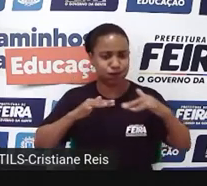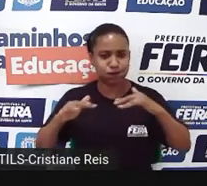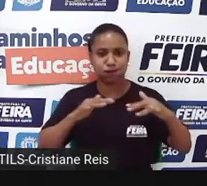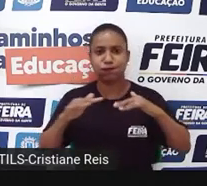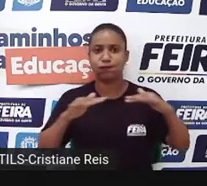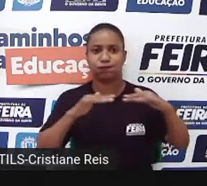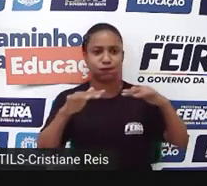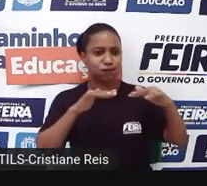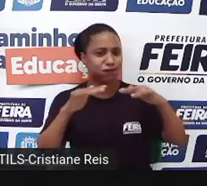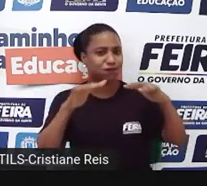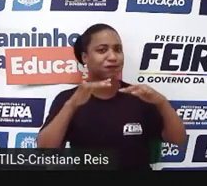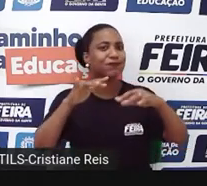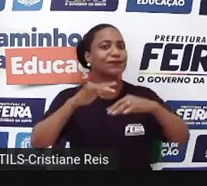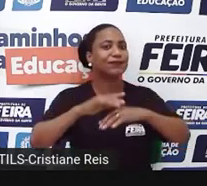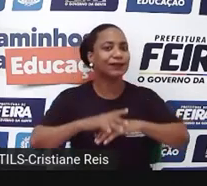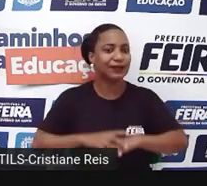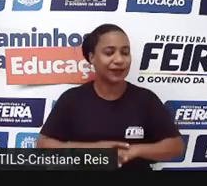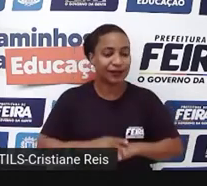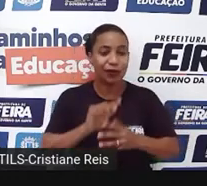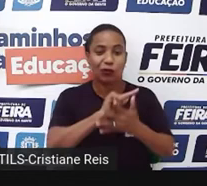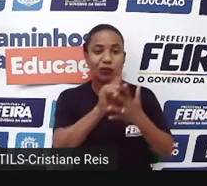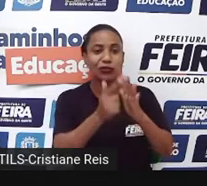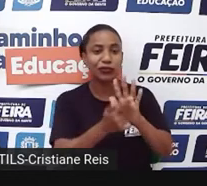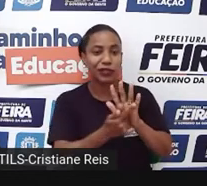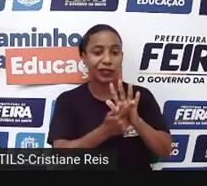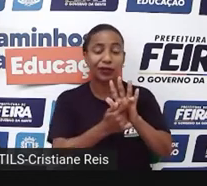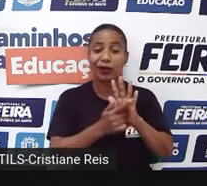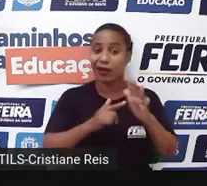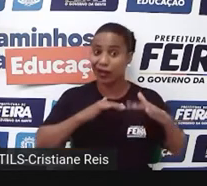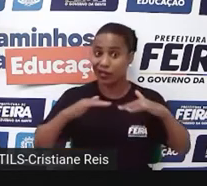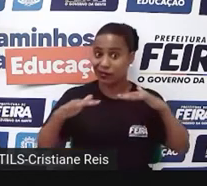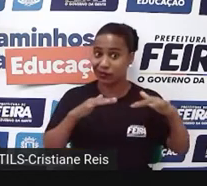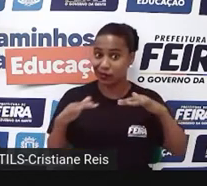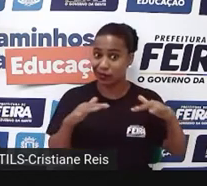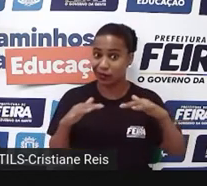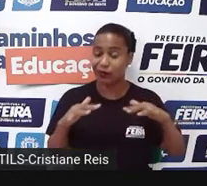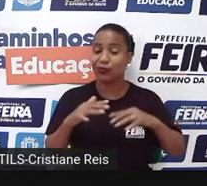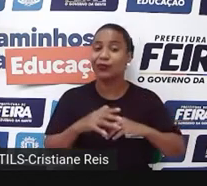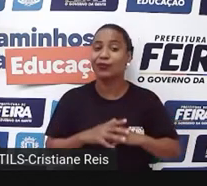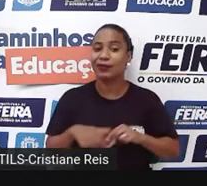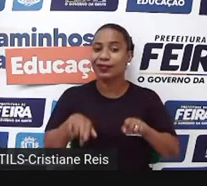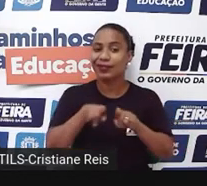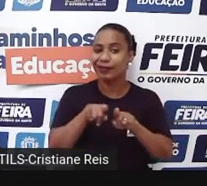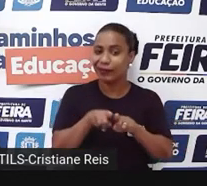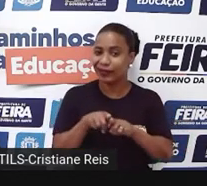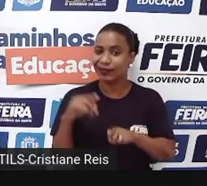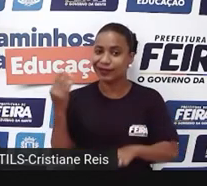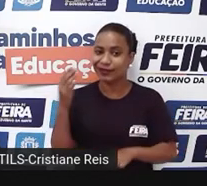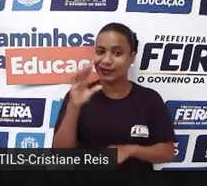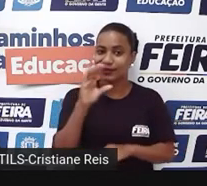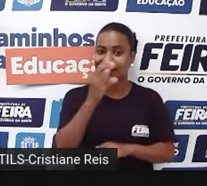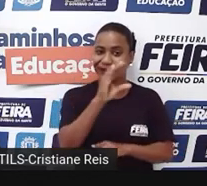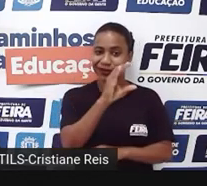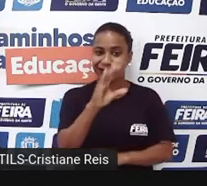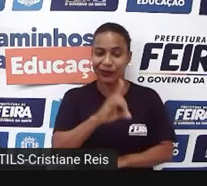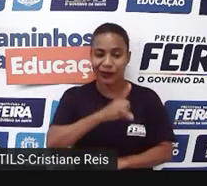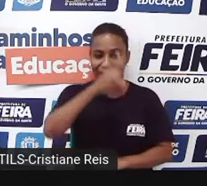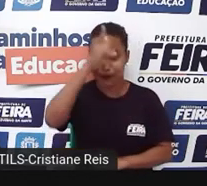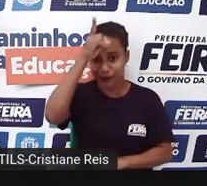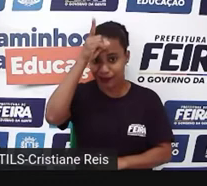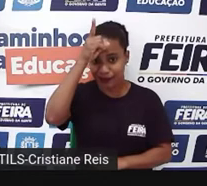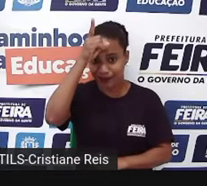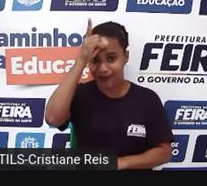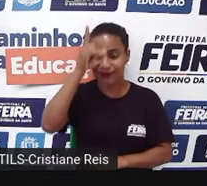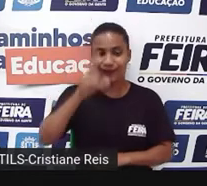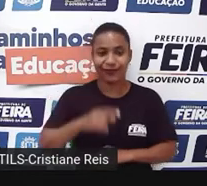focalizando no gênero, né? Ele é um filme de ação e de ficção científica. É como eu disse antes, não